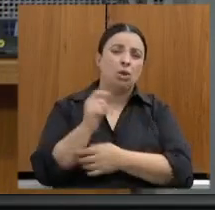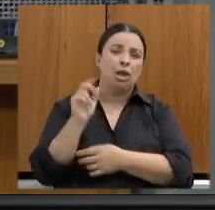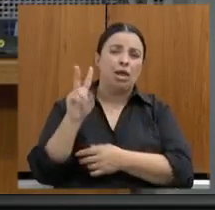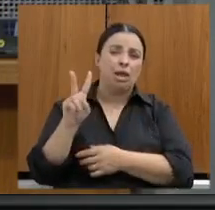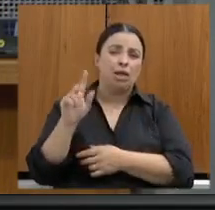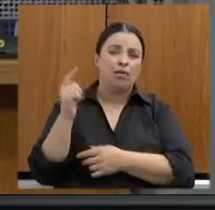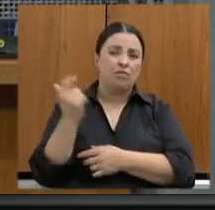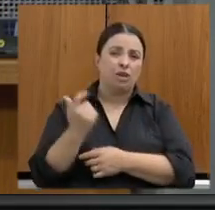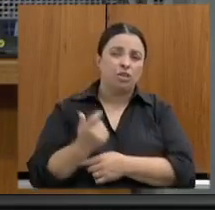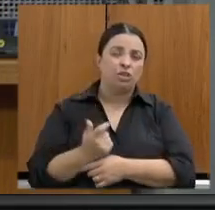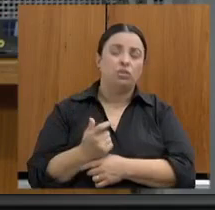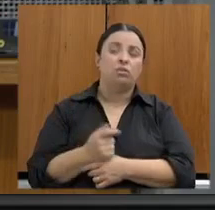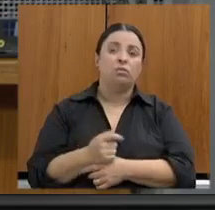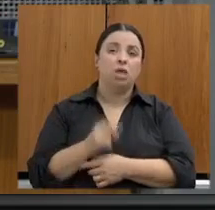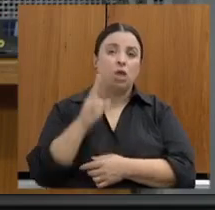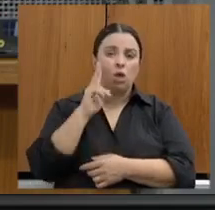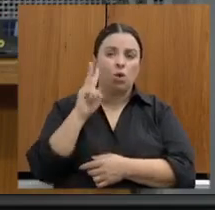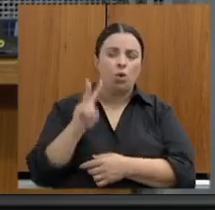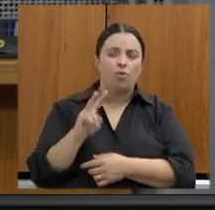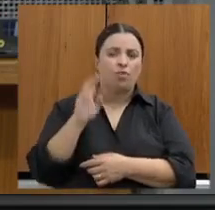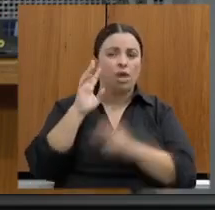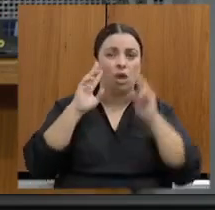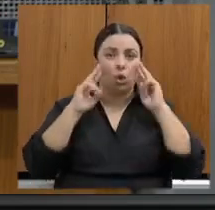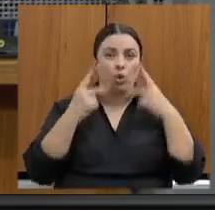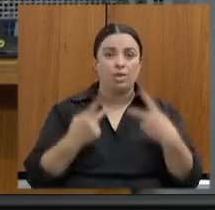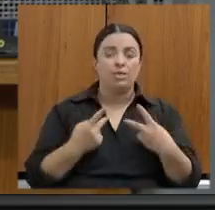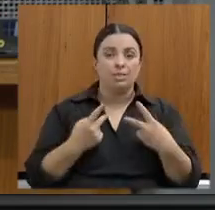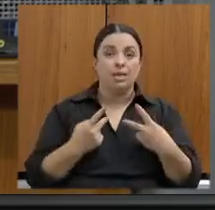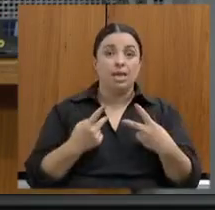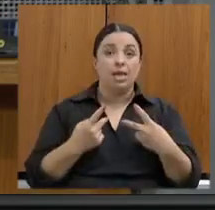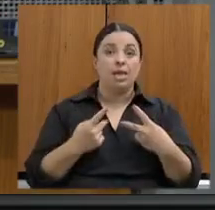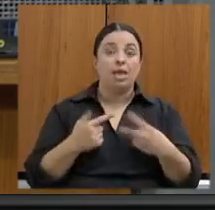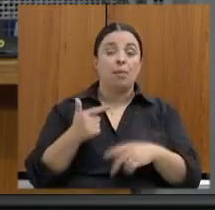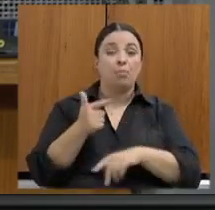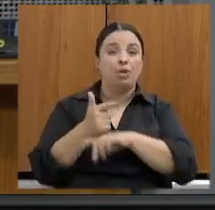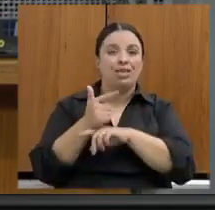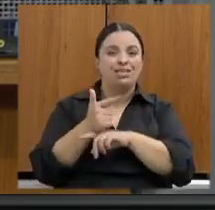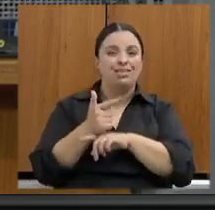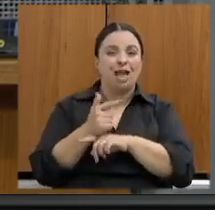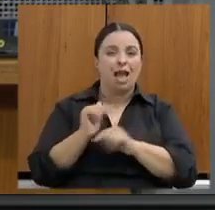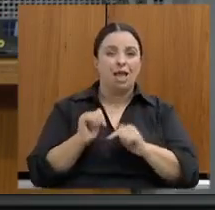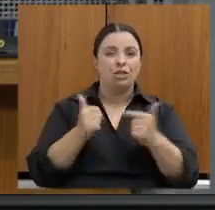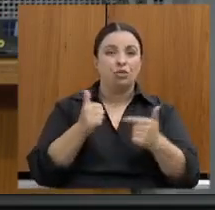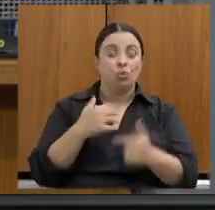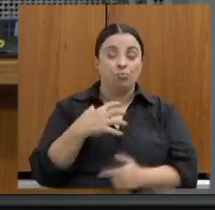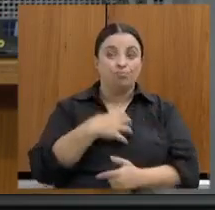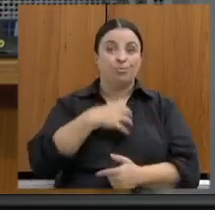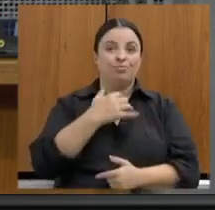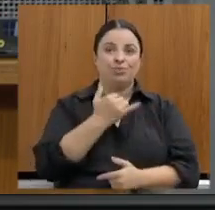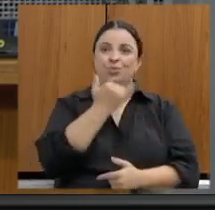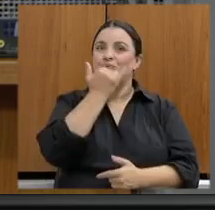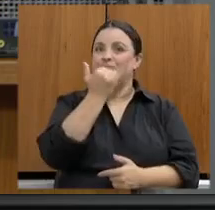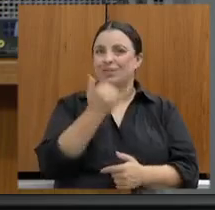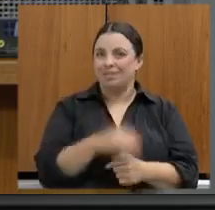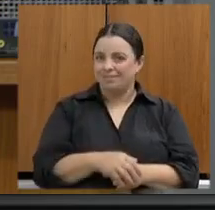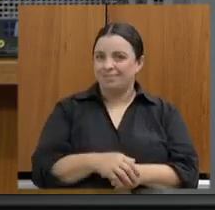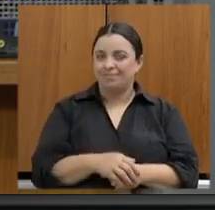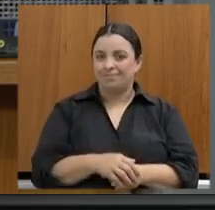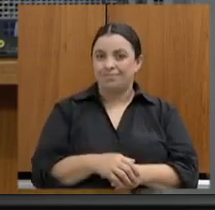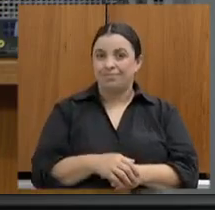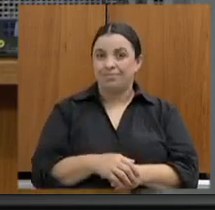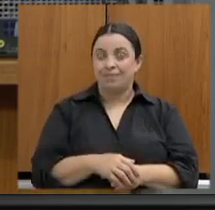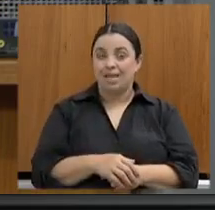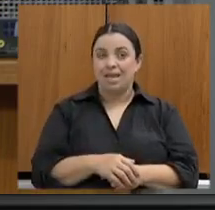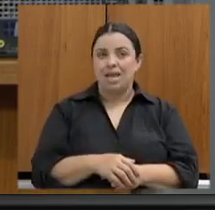reconheci a nossa polícia agiu com surpresa supremacia bélica e de Força G nem